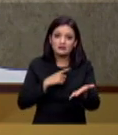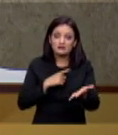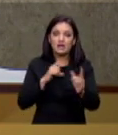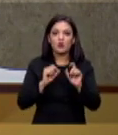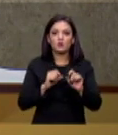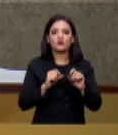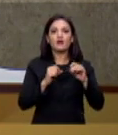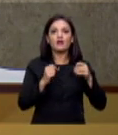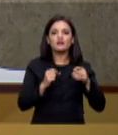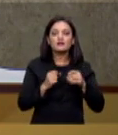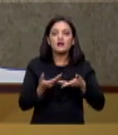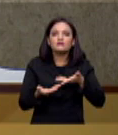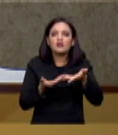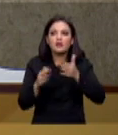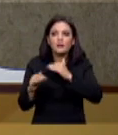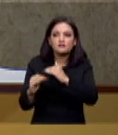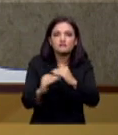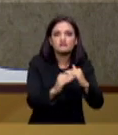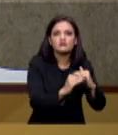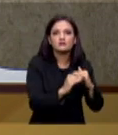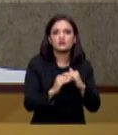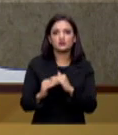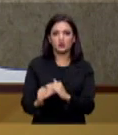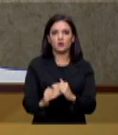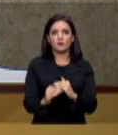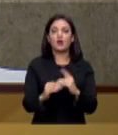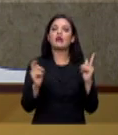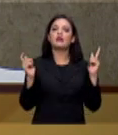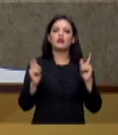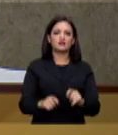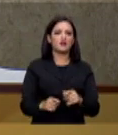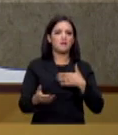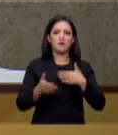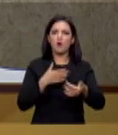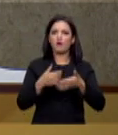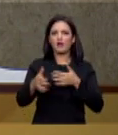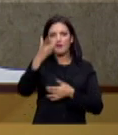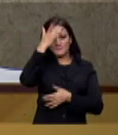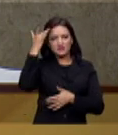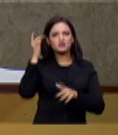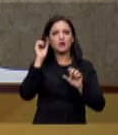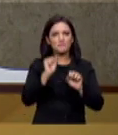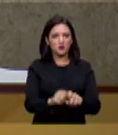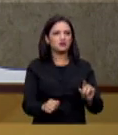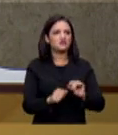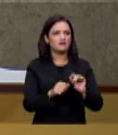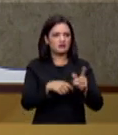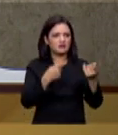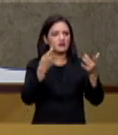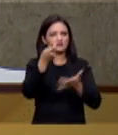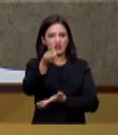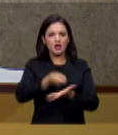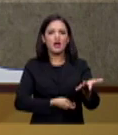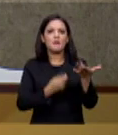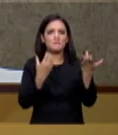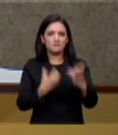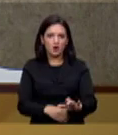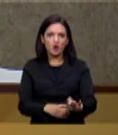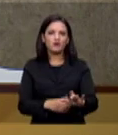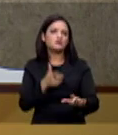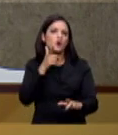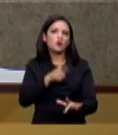isonômicos, de sorte que qualquer brasileiro pode lograr êxito nessas provas e exercer o cargo